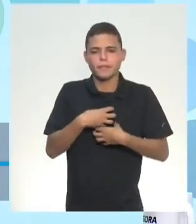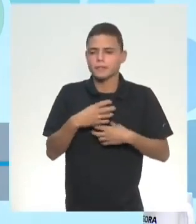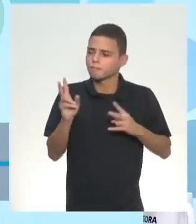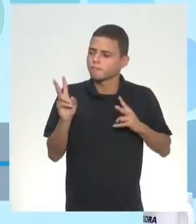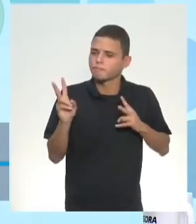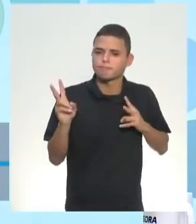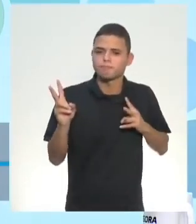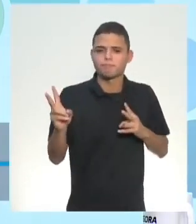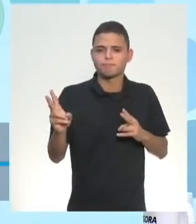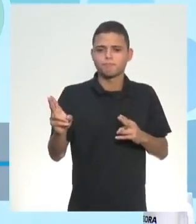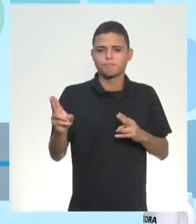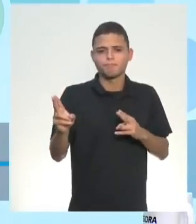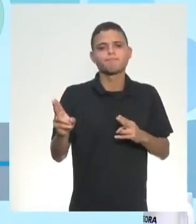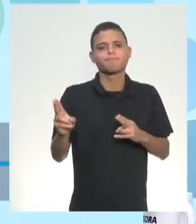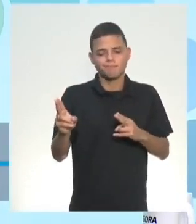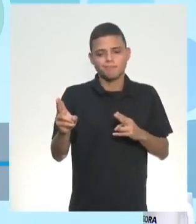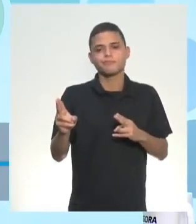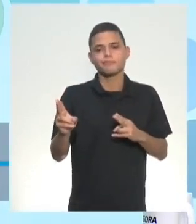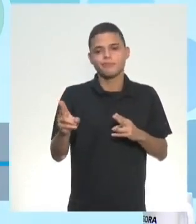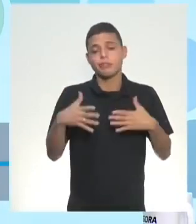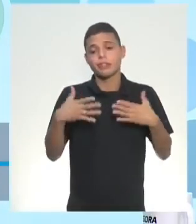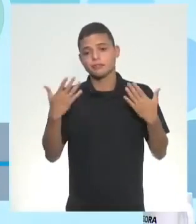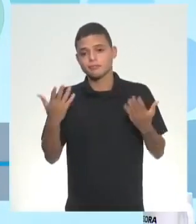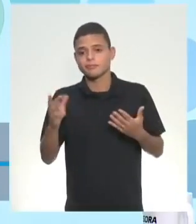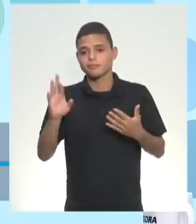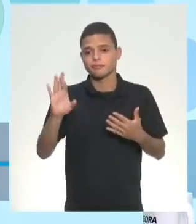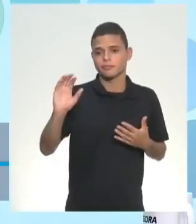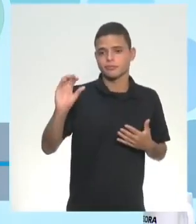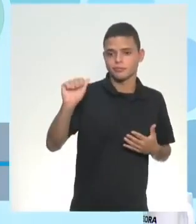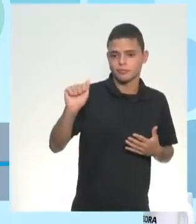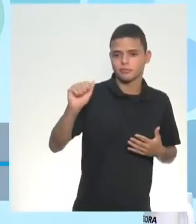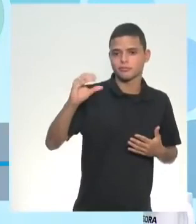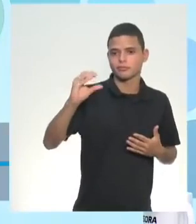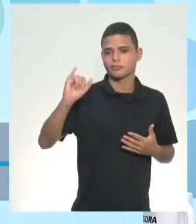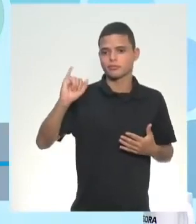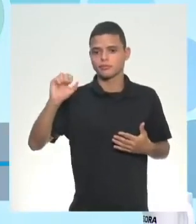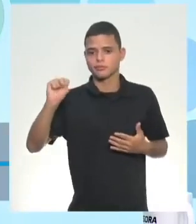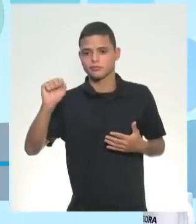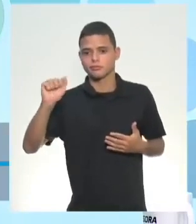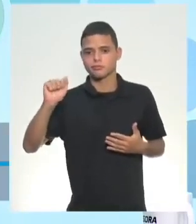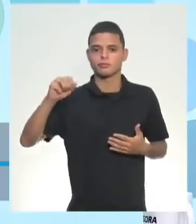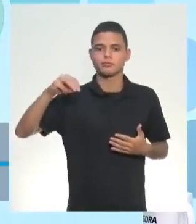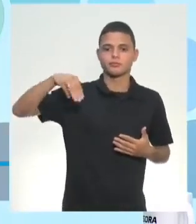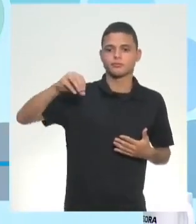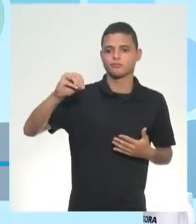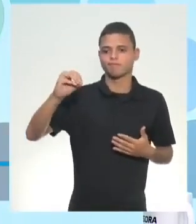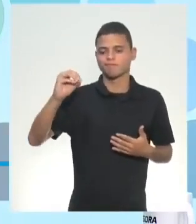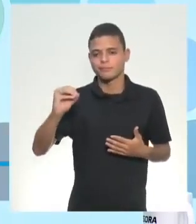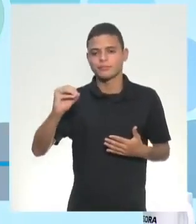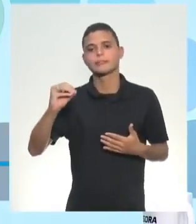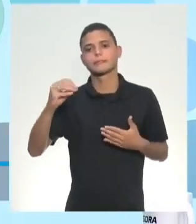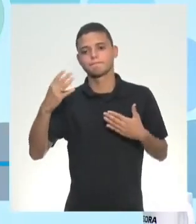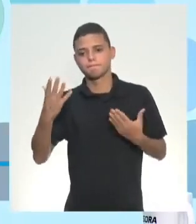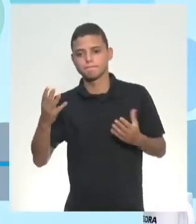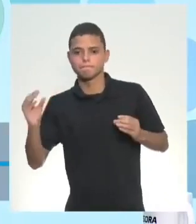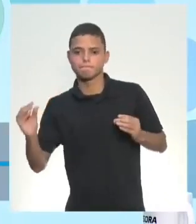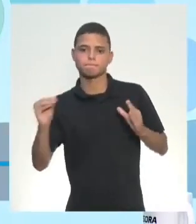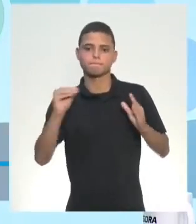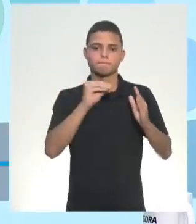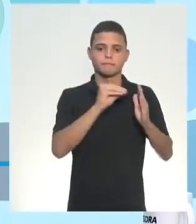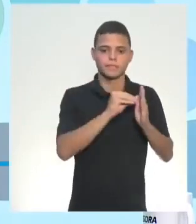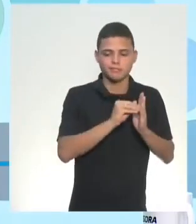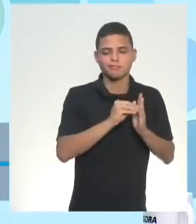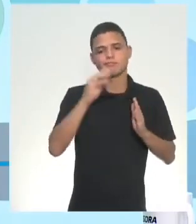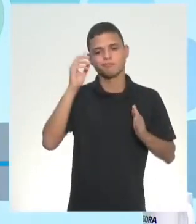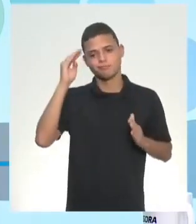exatamente, apesar do racismo. O racismo acaba sendo vindo junto com o determinismo, né? Não tem jeito. A